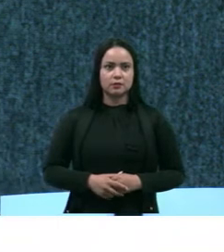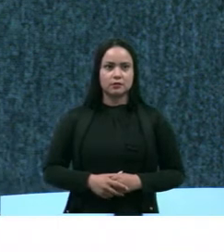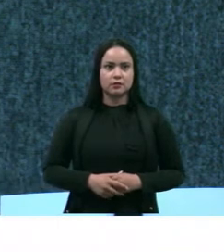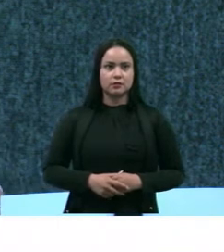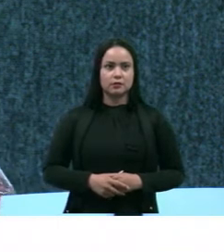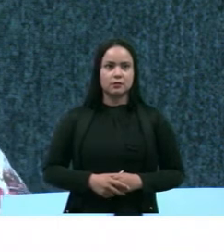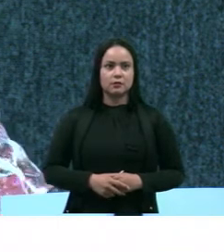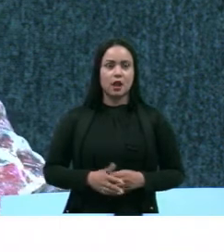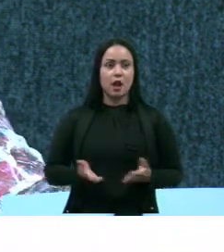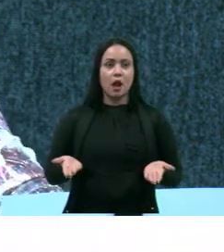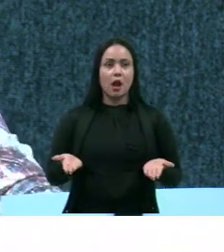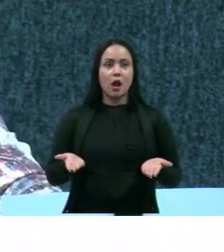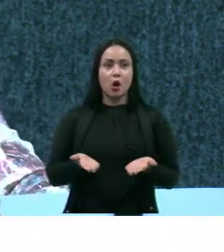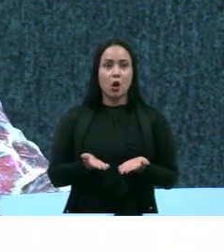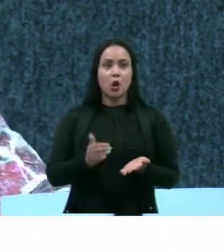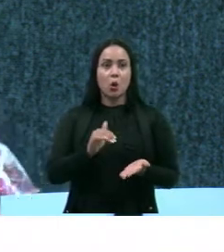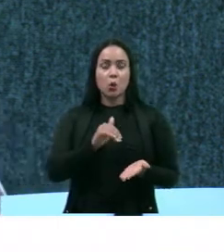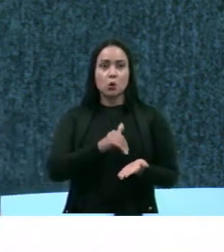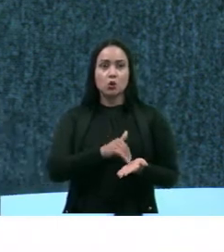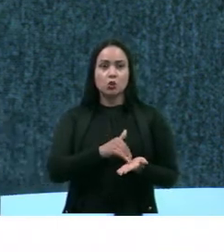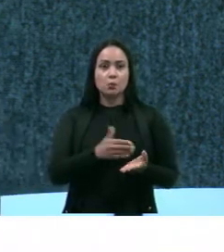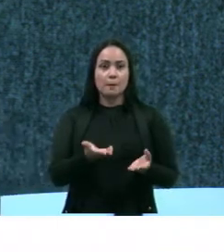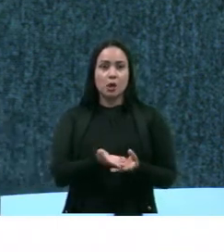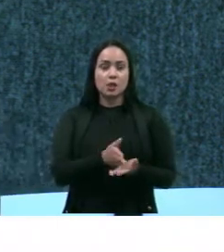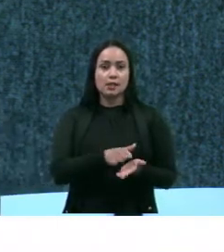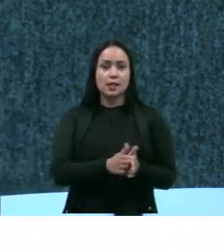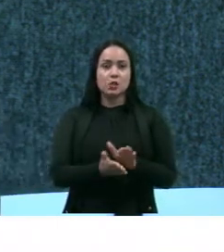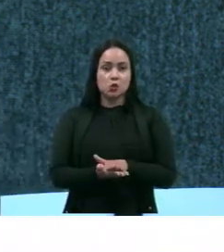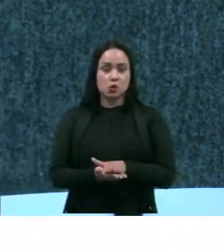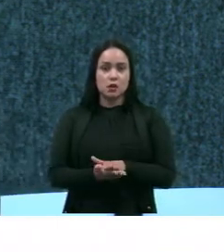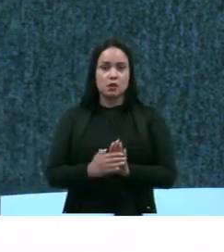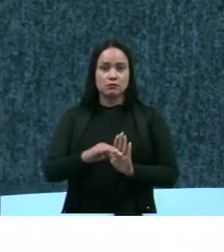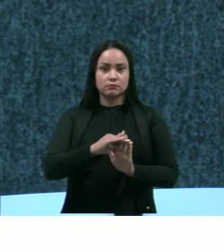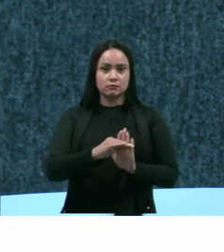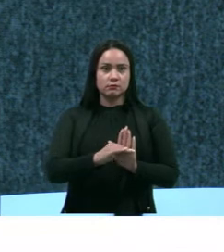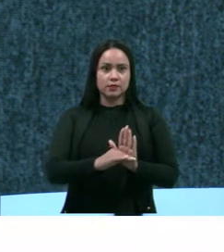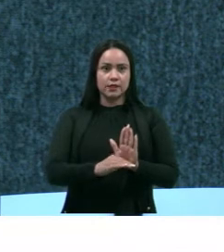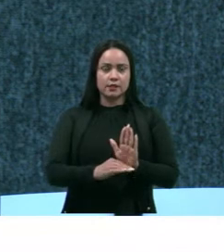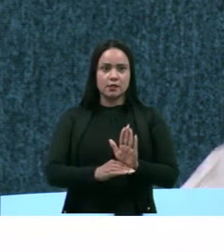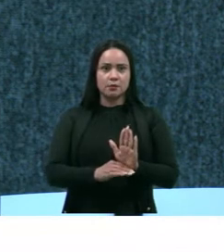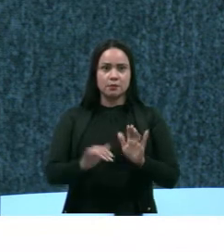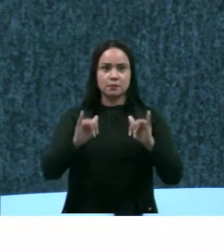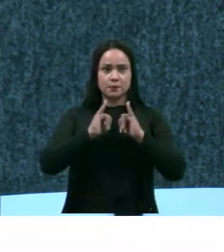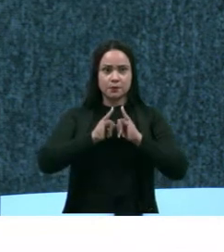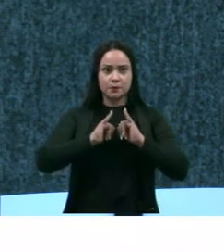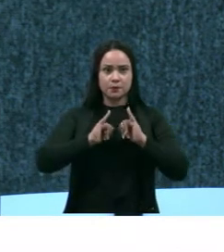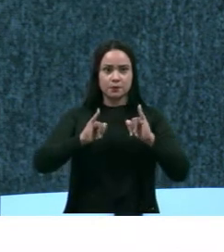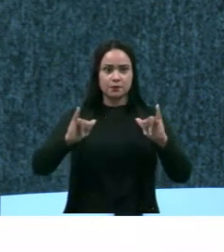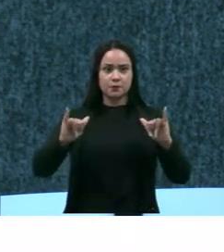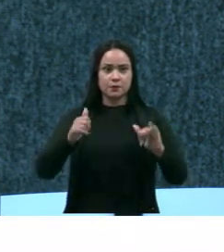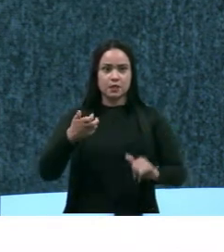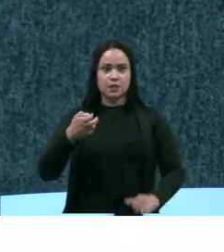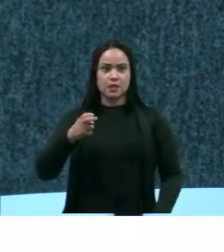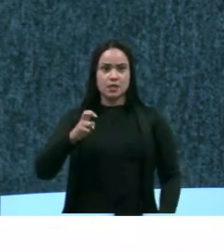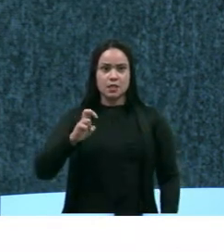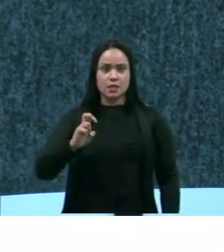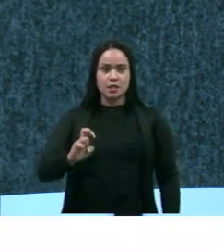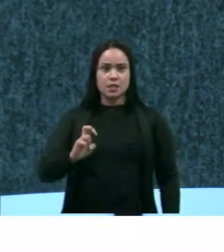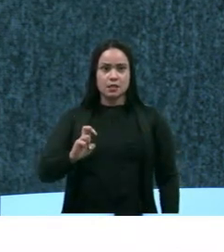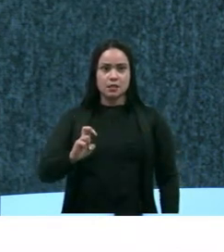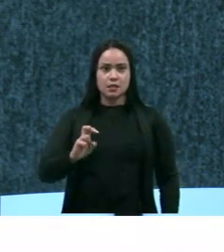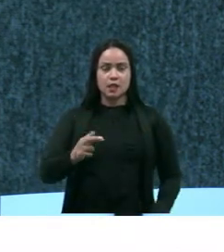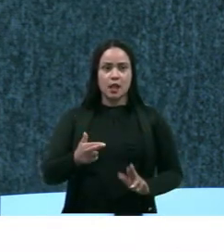Chegamos ao último processo da pauta. Apregou o item 15,